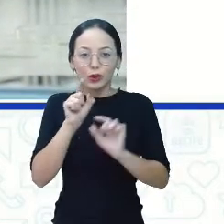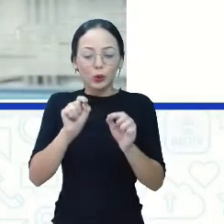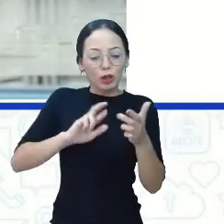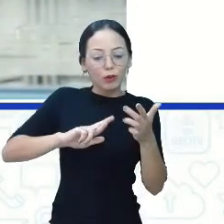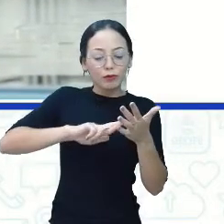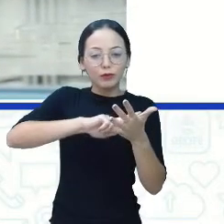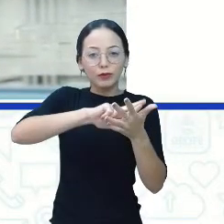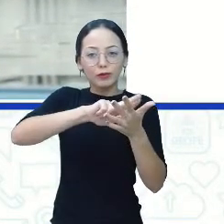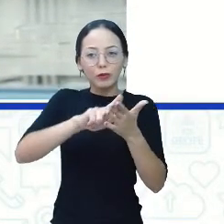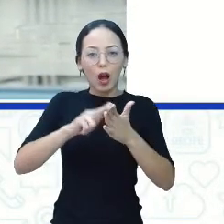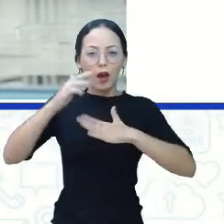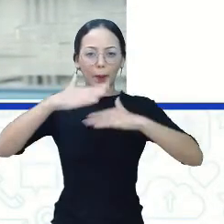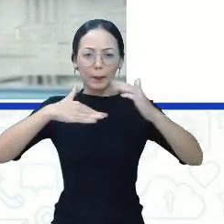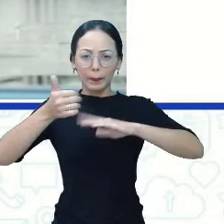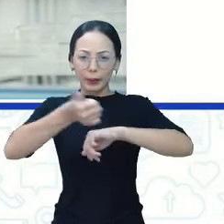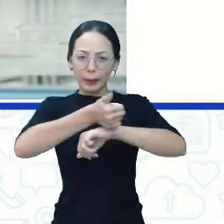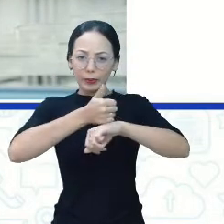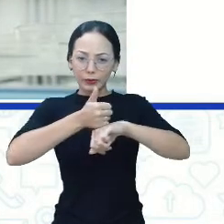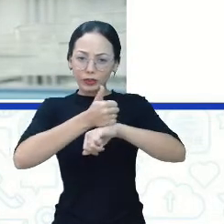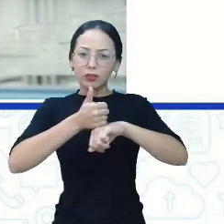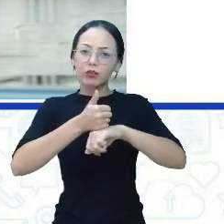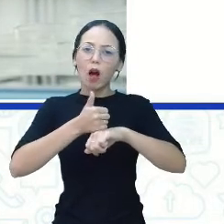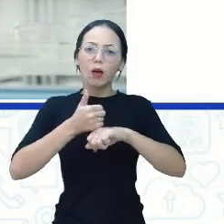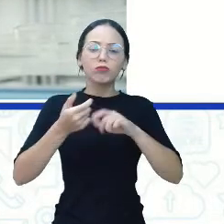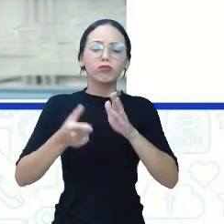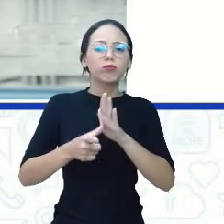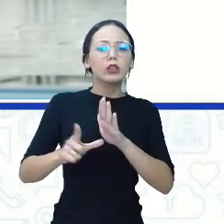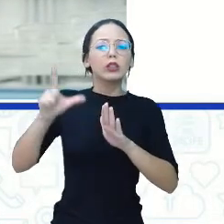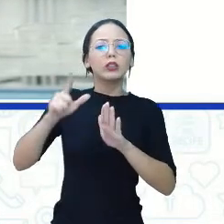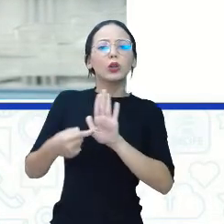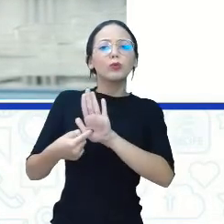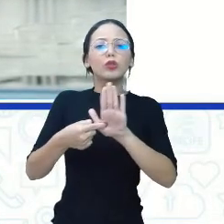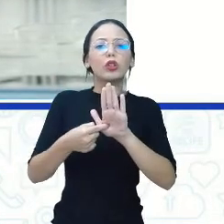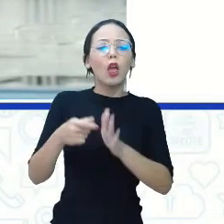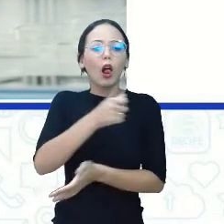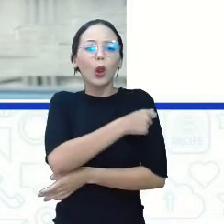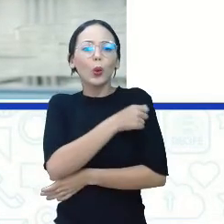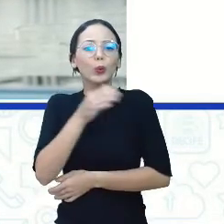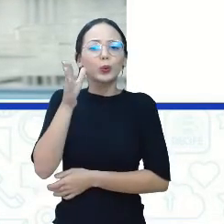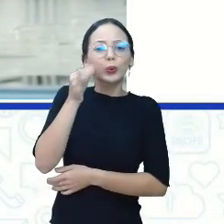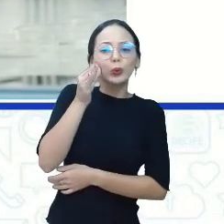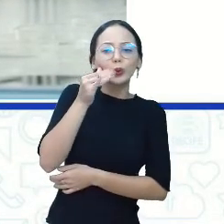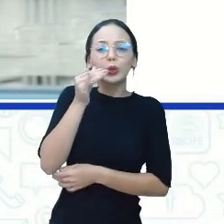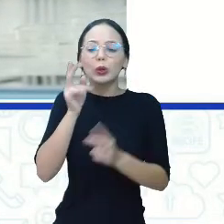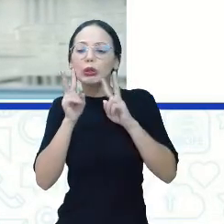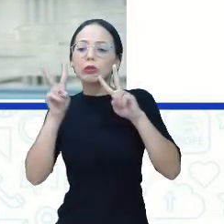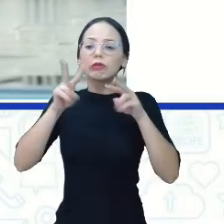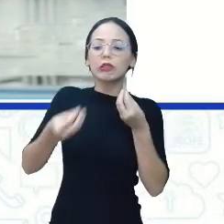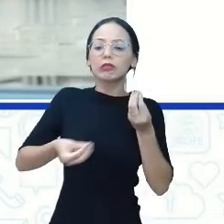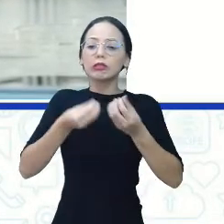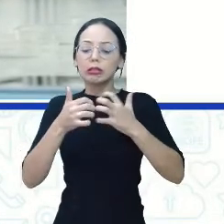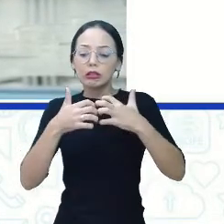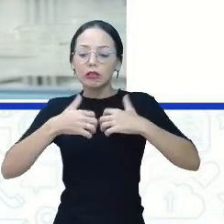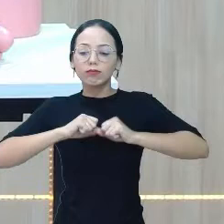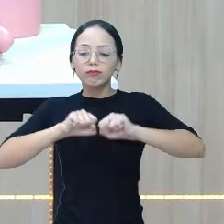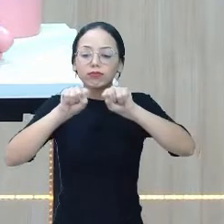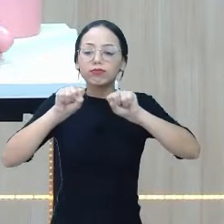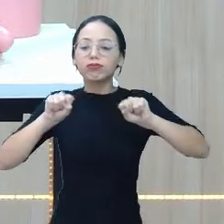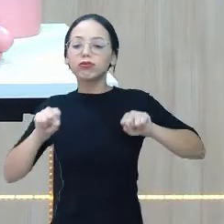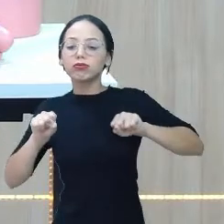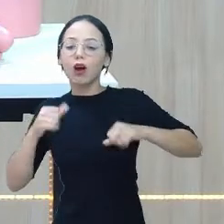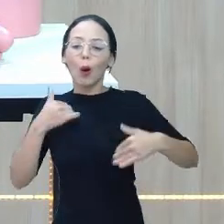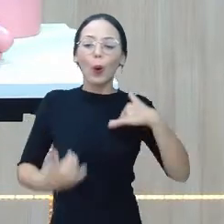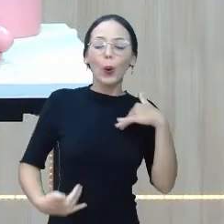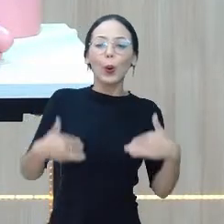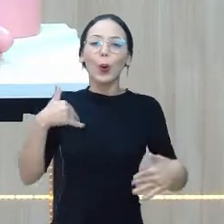de profissionais, né? Na anterior, eu mostrei um aluno ali curioso para ver as partes do